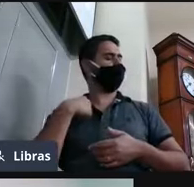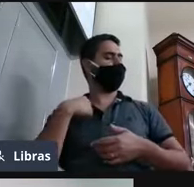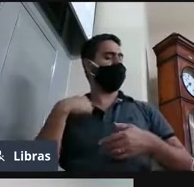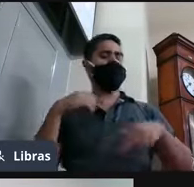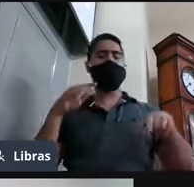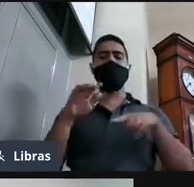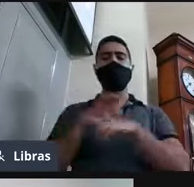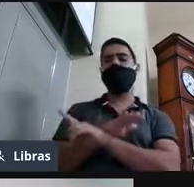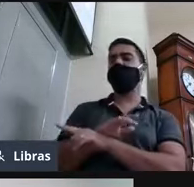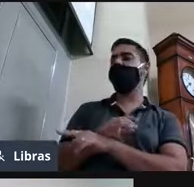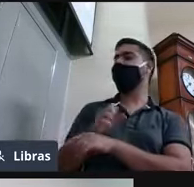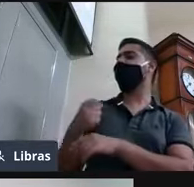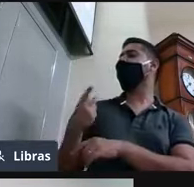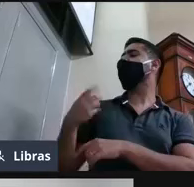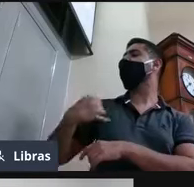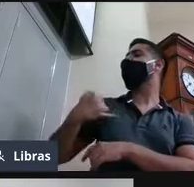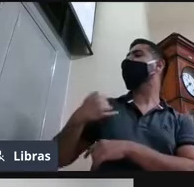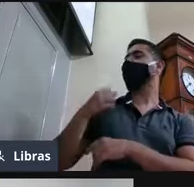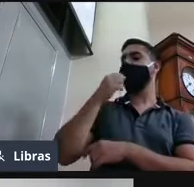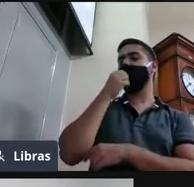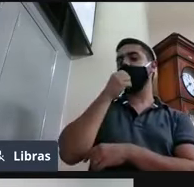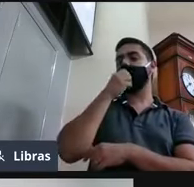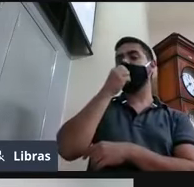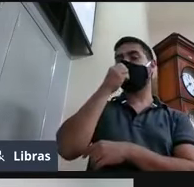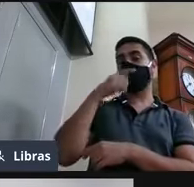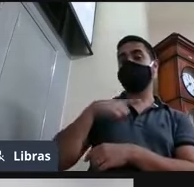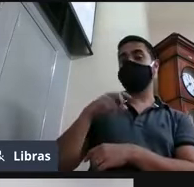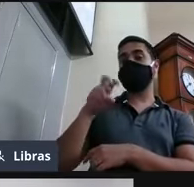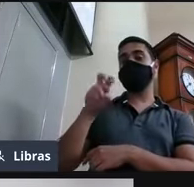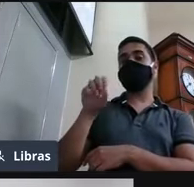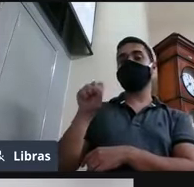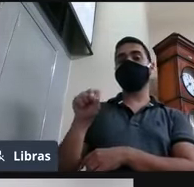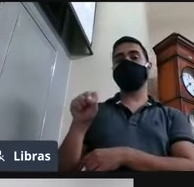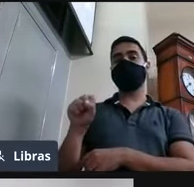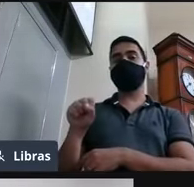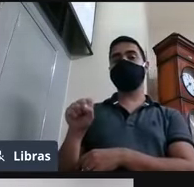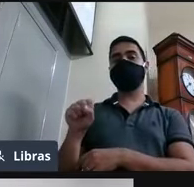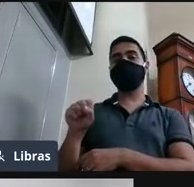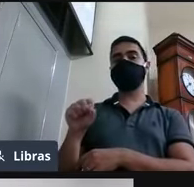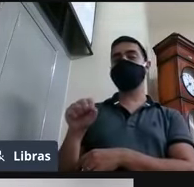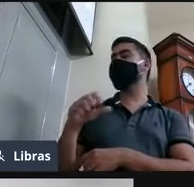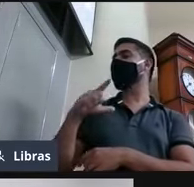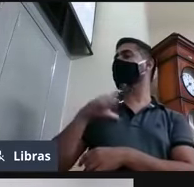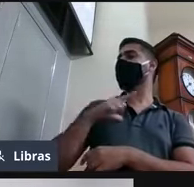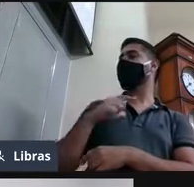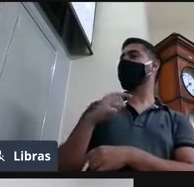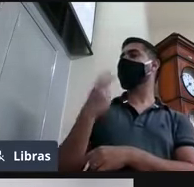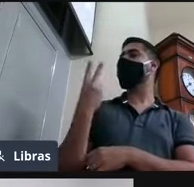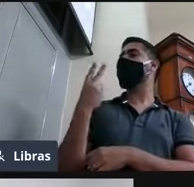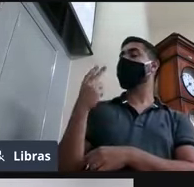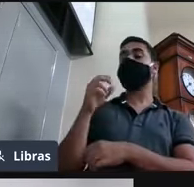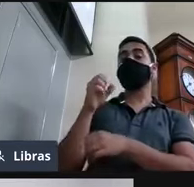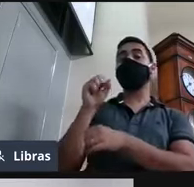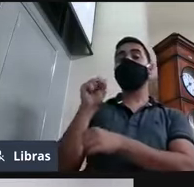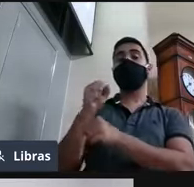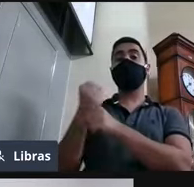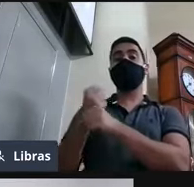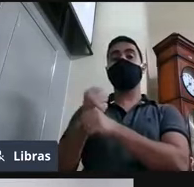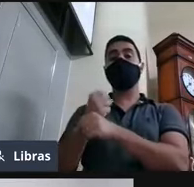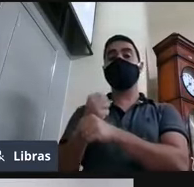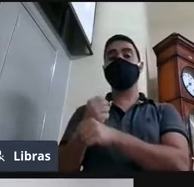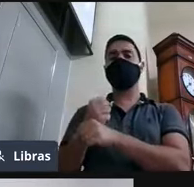falou, você está fazendo 58. Então, sabe quantos mandatos eu tenho, Paulinho? 2, 8 anos. E os outros